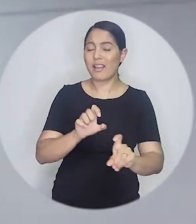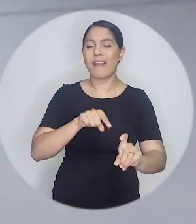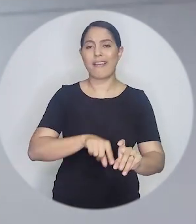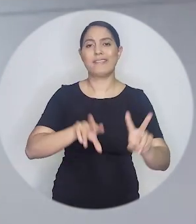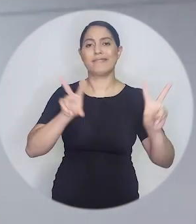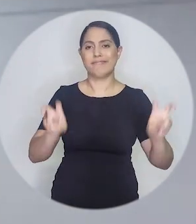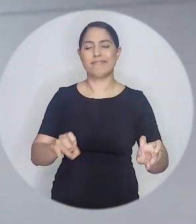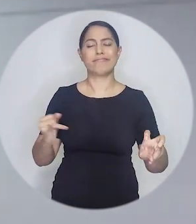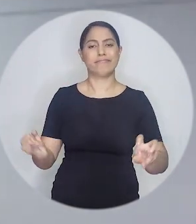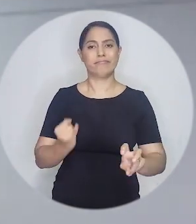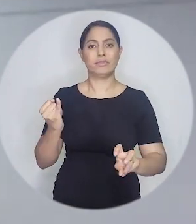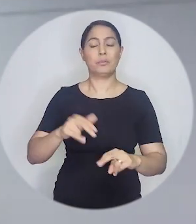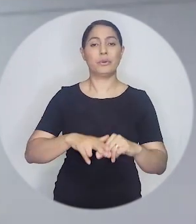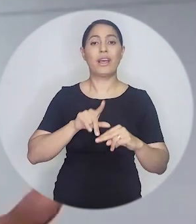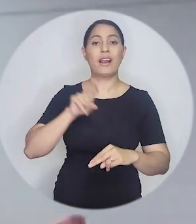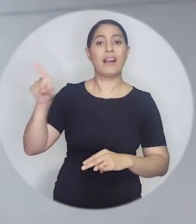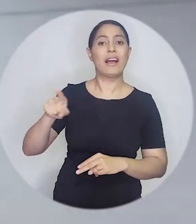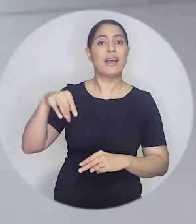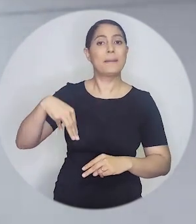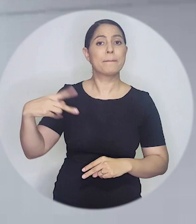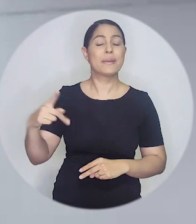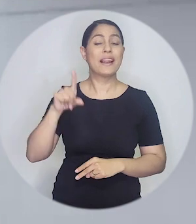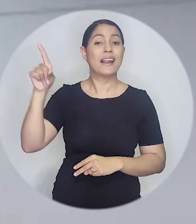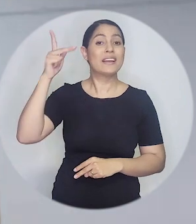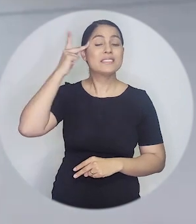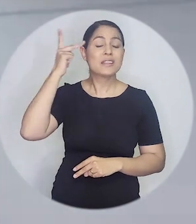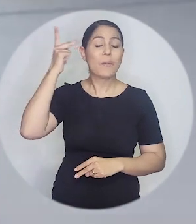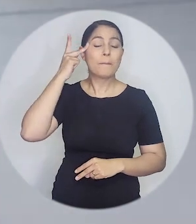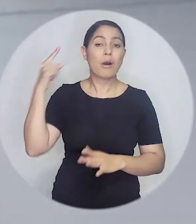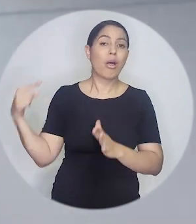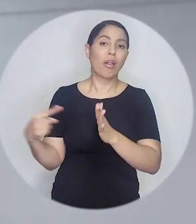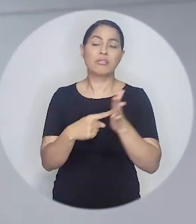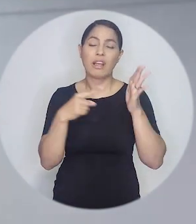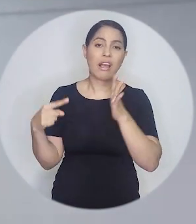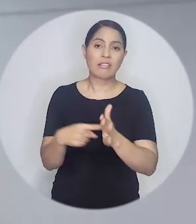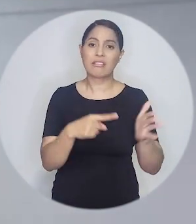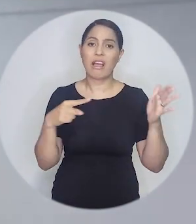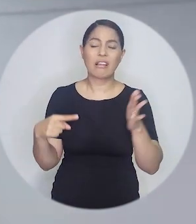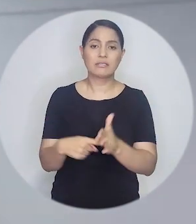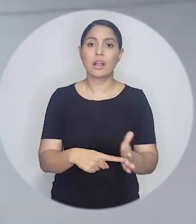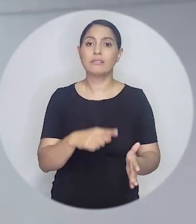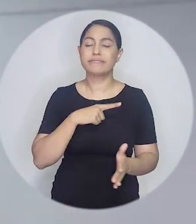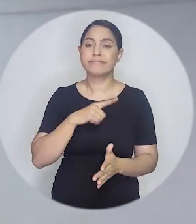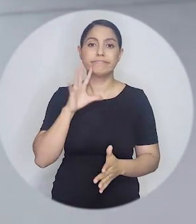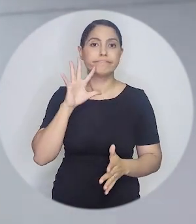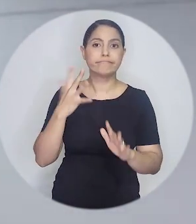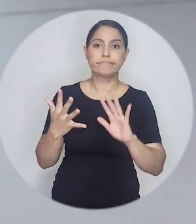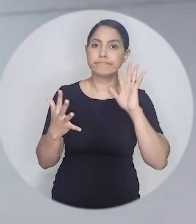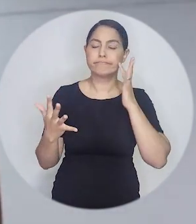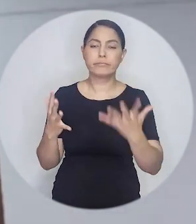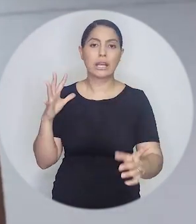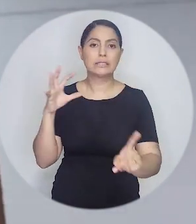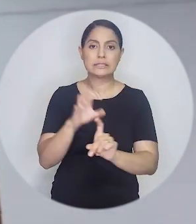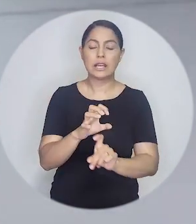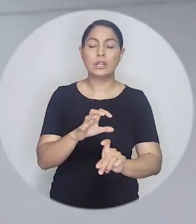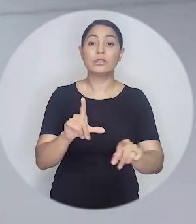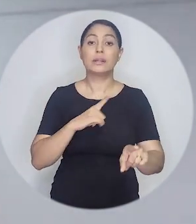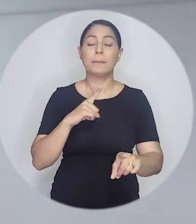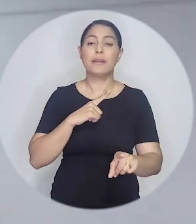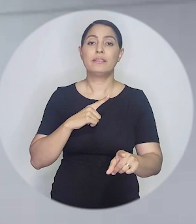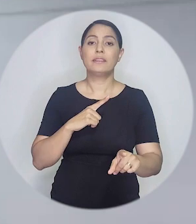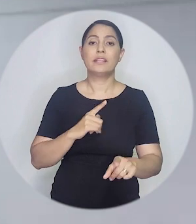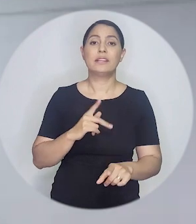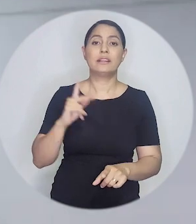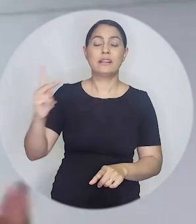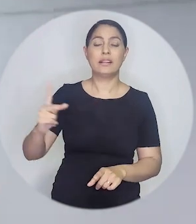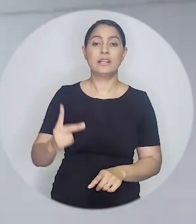assédio está em voga hoje, né? A gente vê o caso do MP de São Paulo, que os servidores têm denunciado sistematicamente os casos de assédio. Tivemos